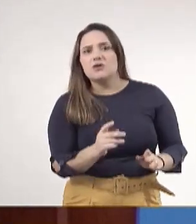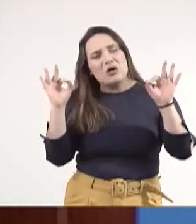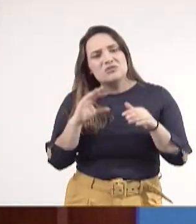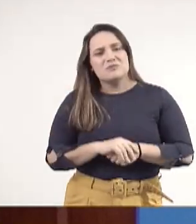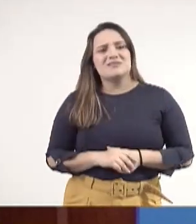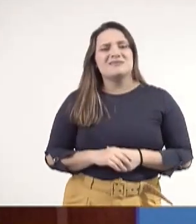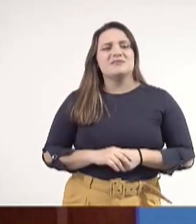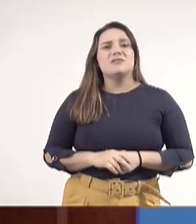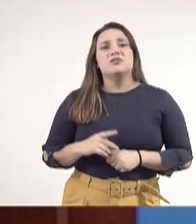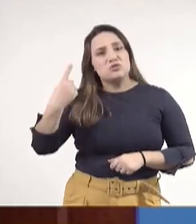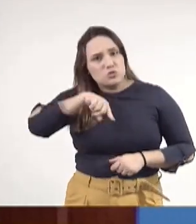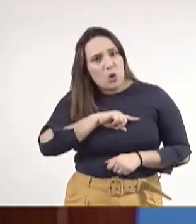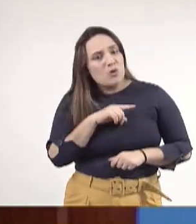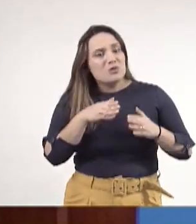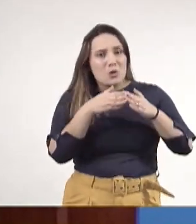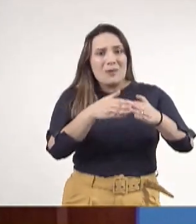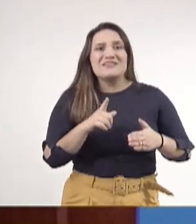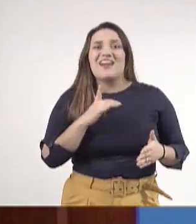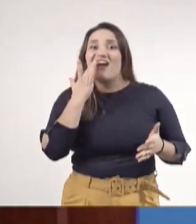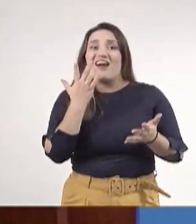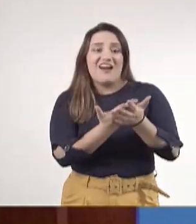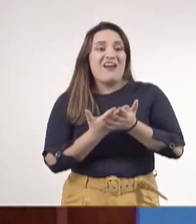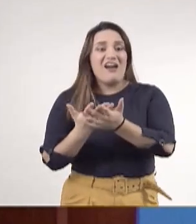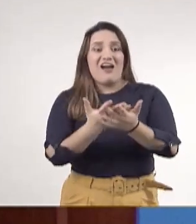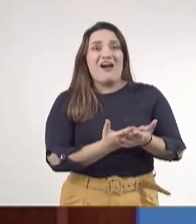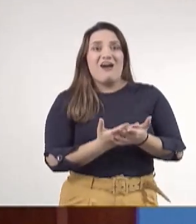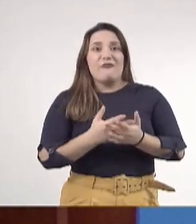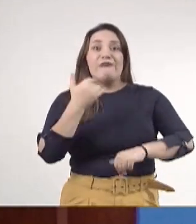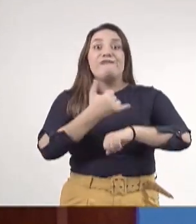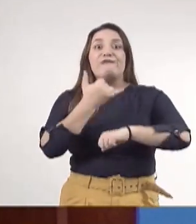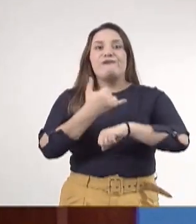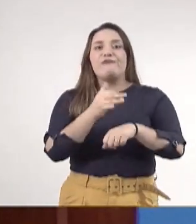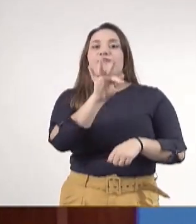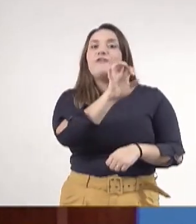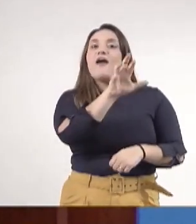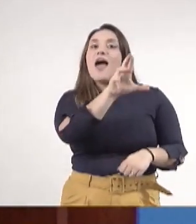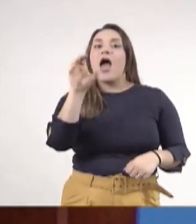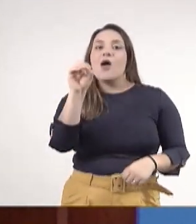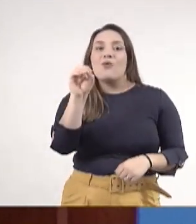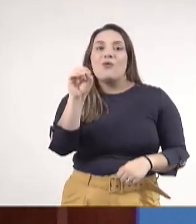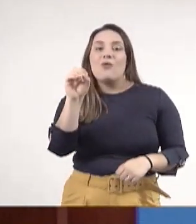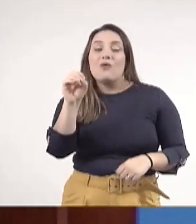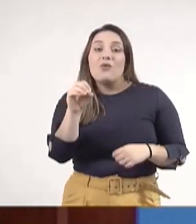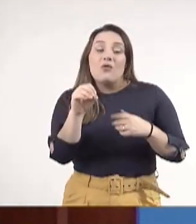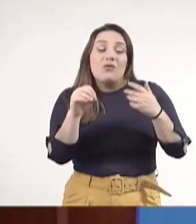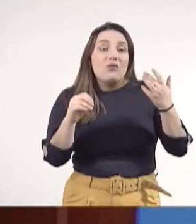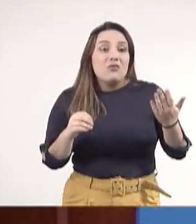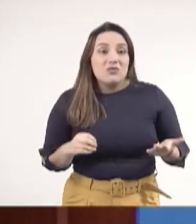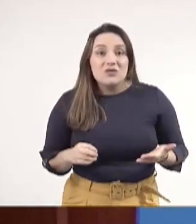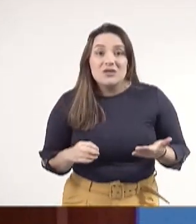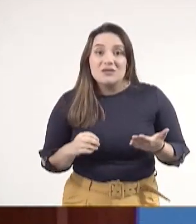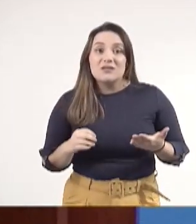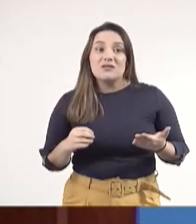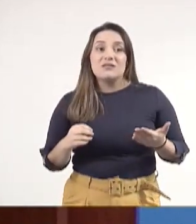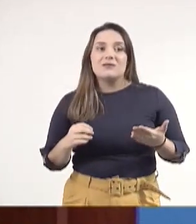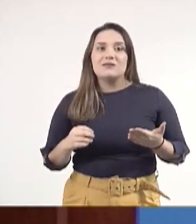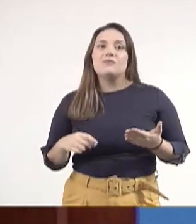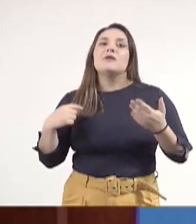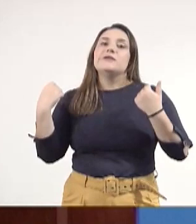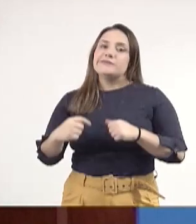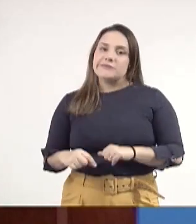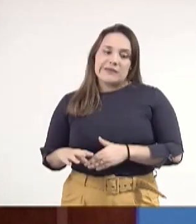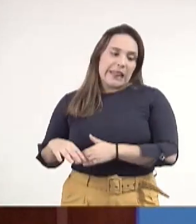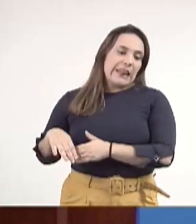econômico. E esse minério de ferro acaba sendo uma parte dele escoada pela